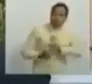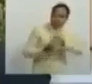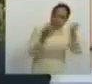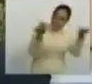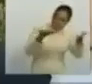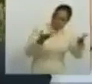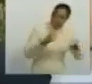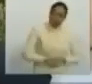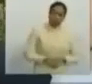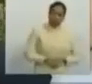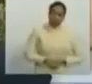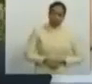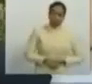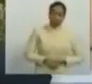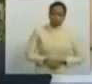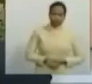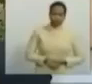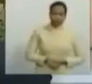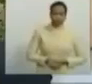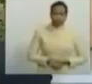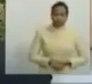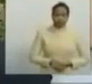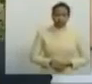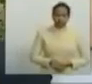Prove agora que você é de Pedro e é de Paulo.